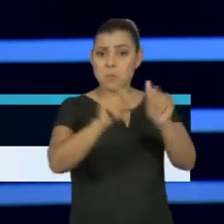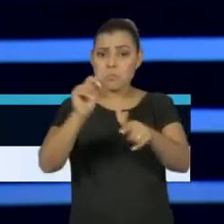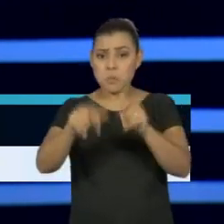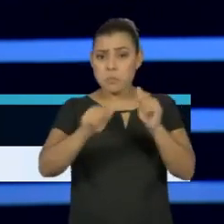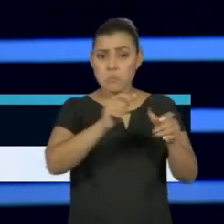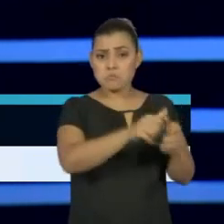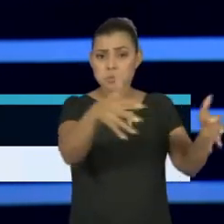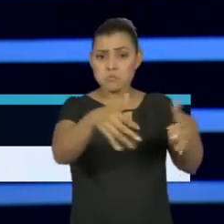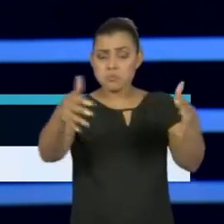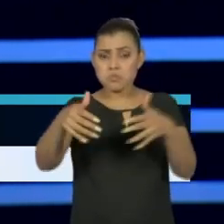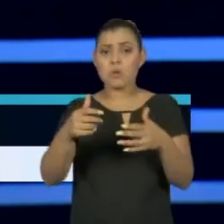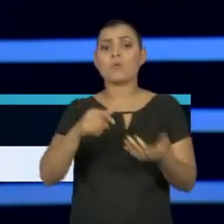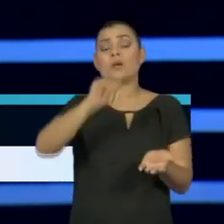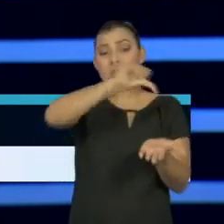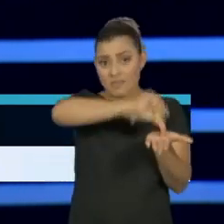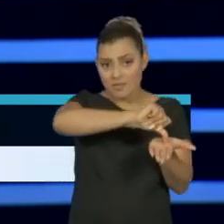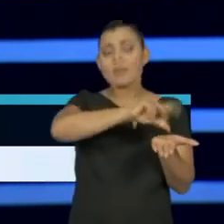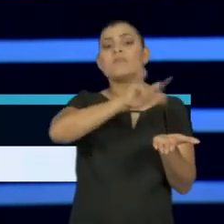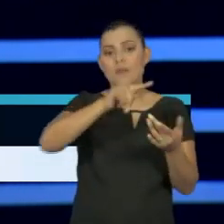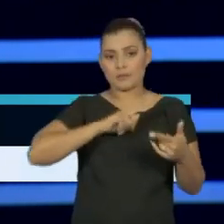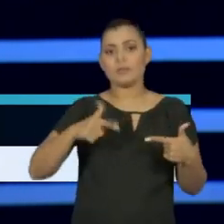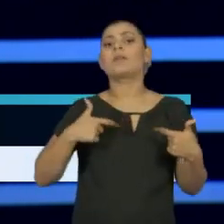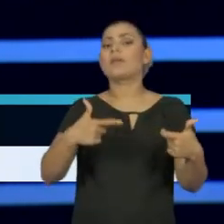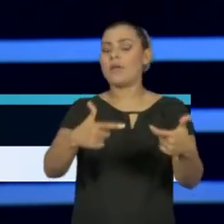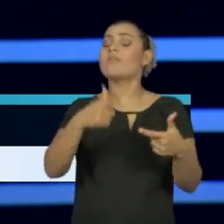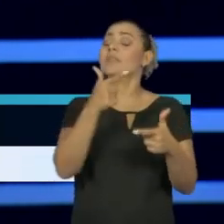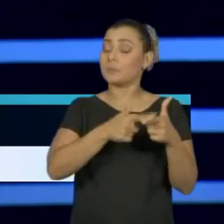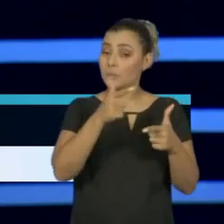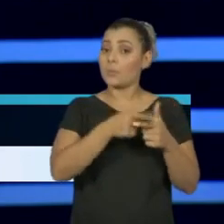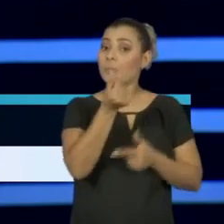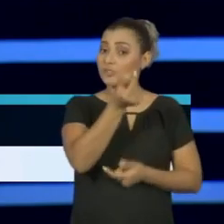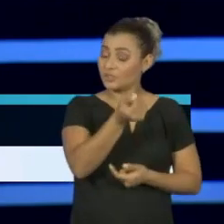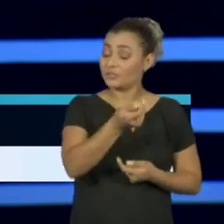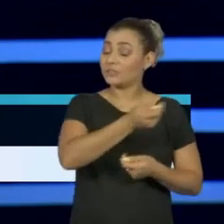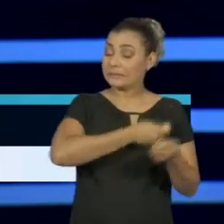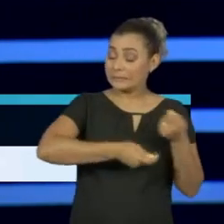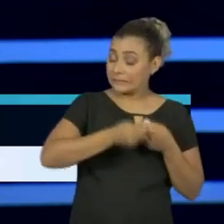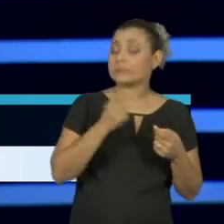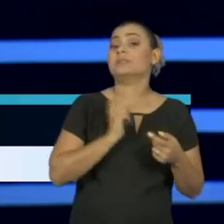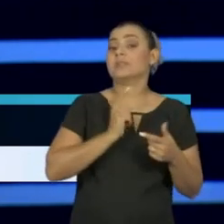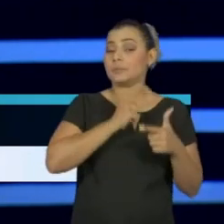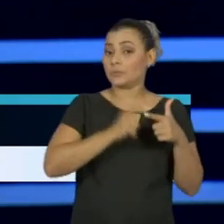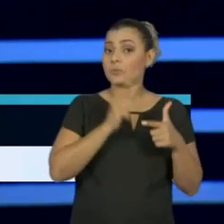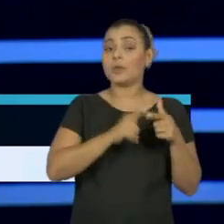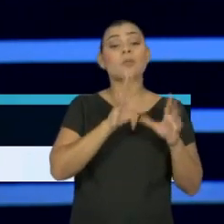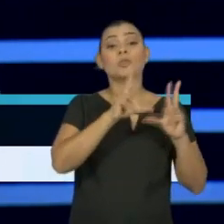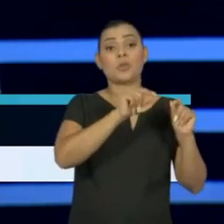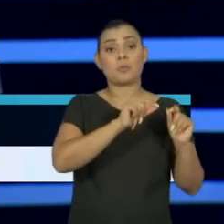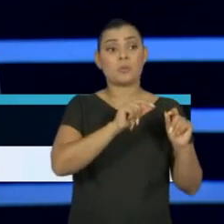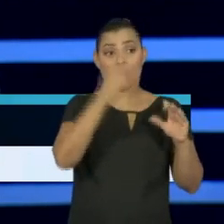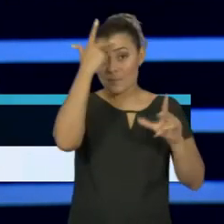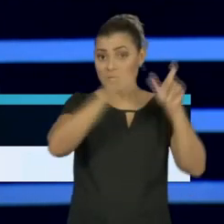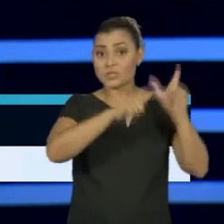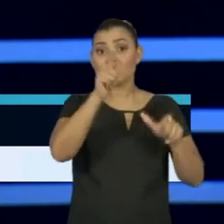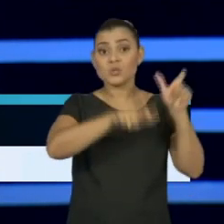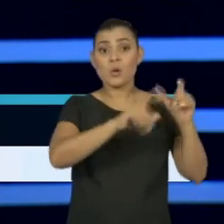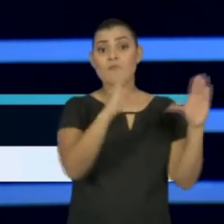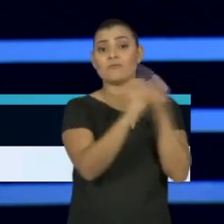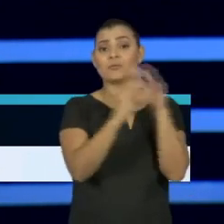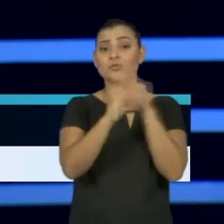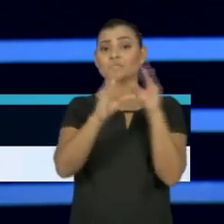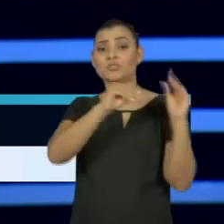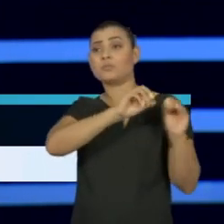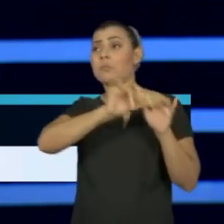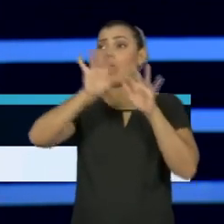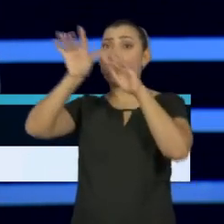Irã, vai deflagrar uma guerra, vai deflagrar uma crise humanitária, vai ter uma leva de pessoas em direção à Europa e a outros lugares. Então, o que